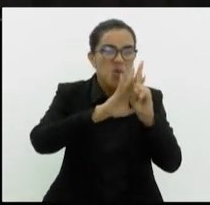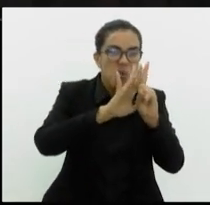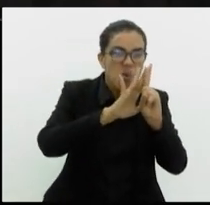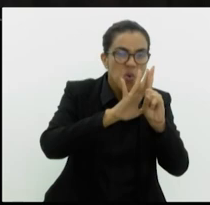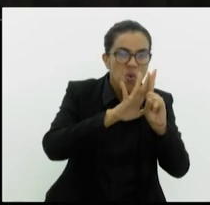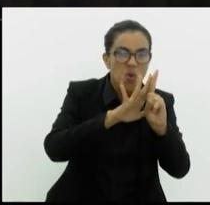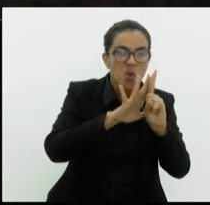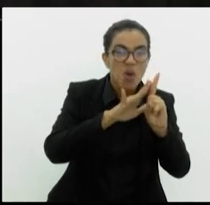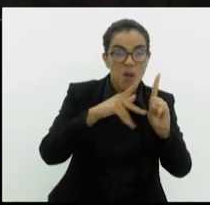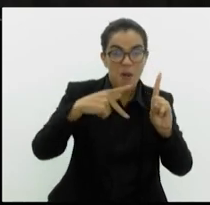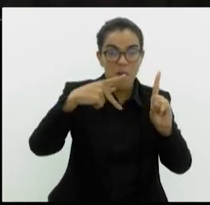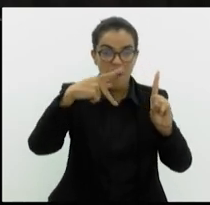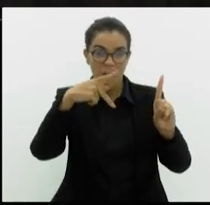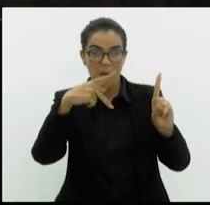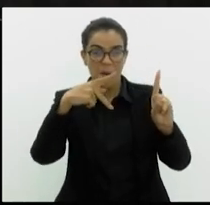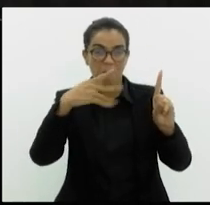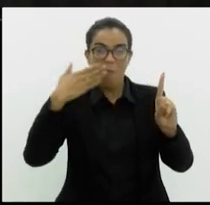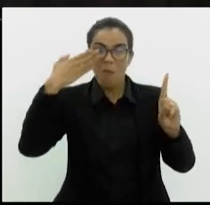de P,